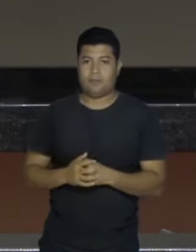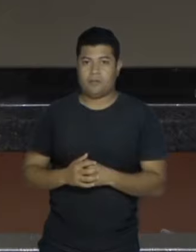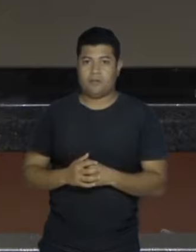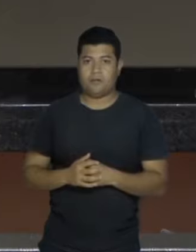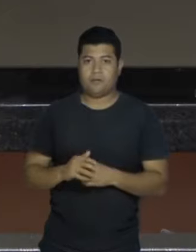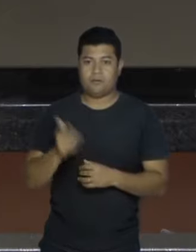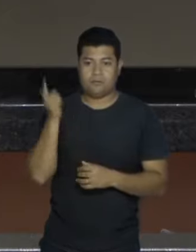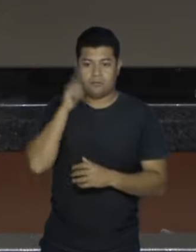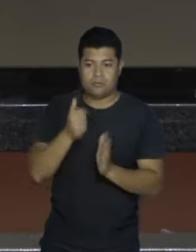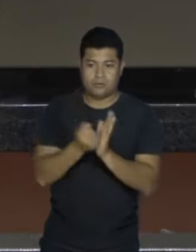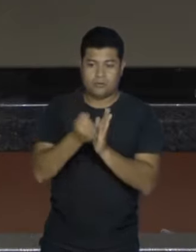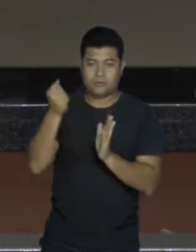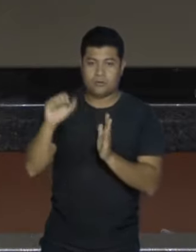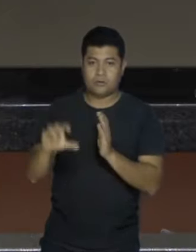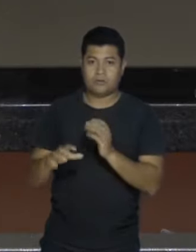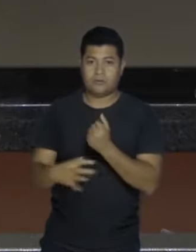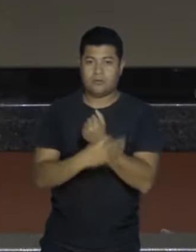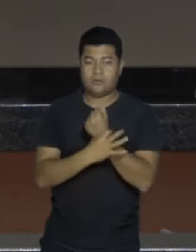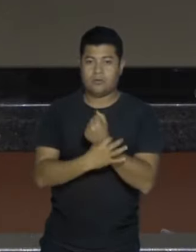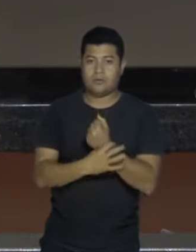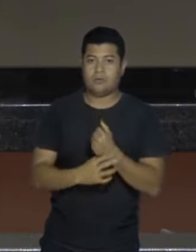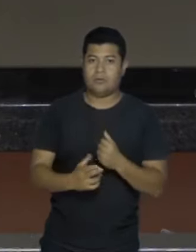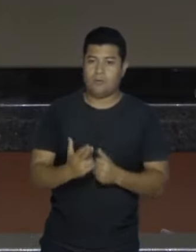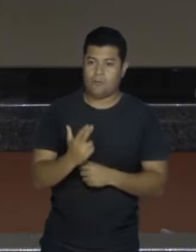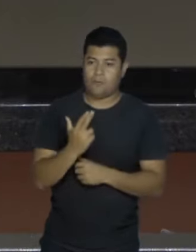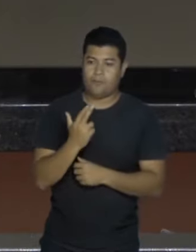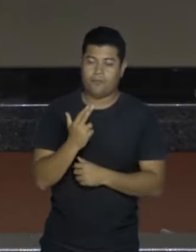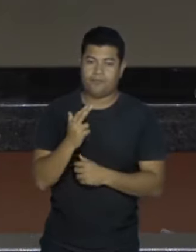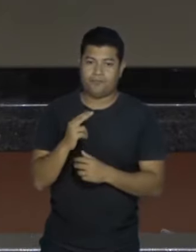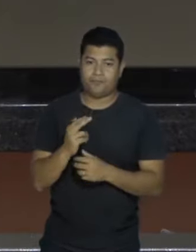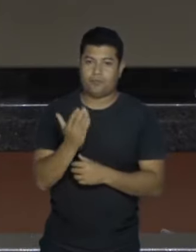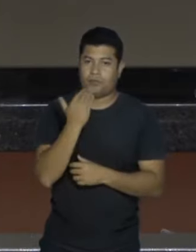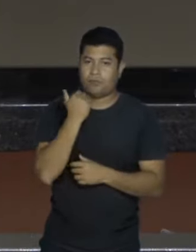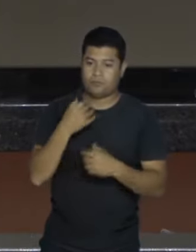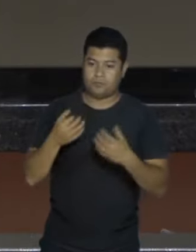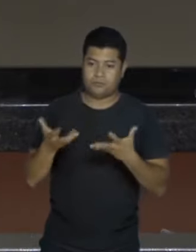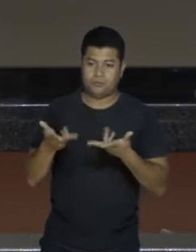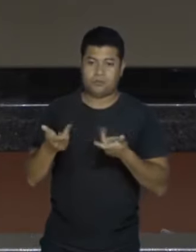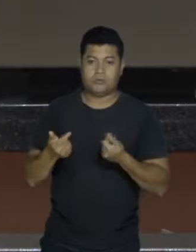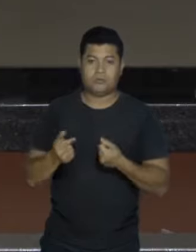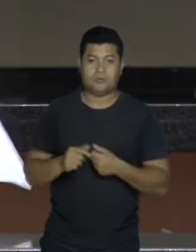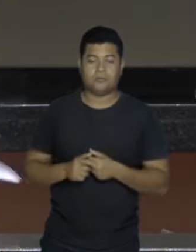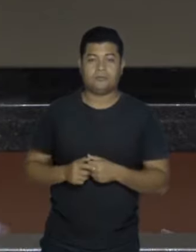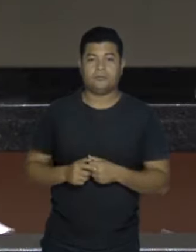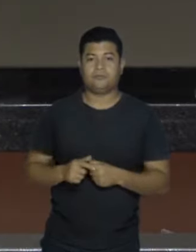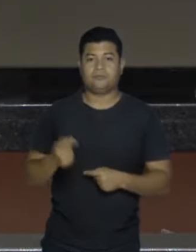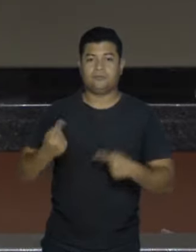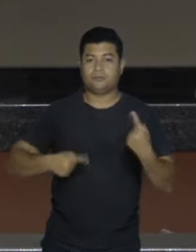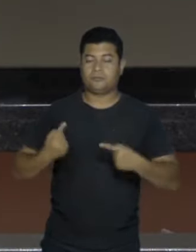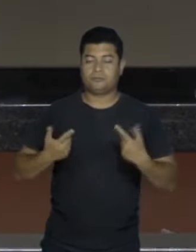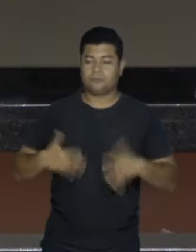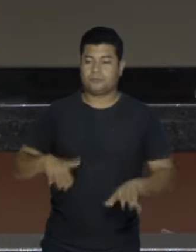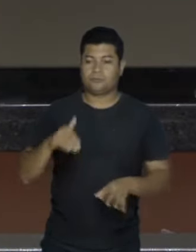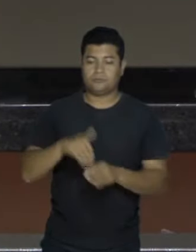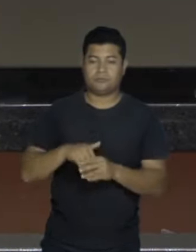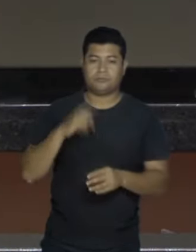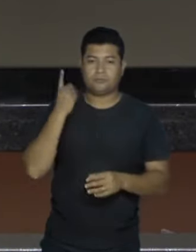de segurança alimentar Nutri control em discussão deputados que